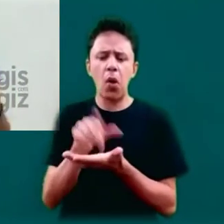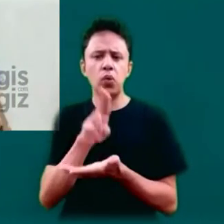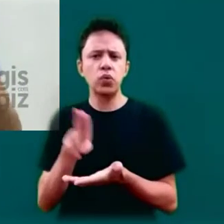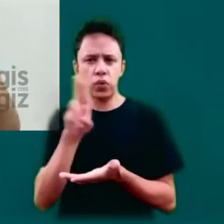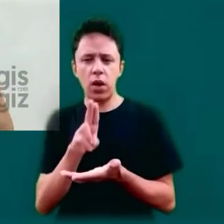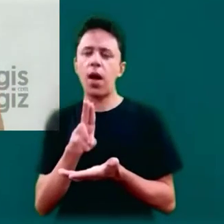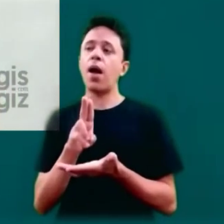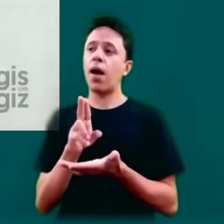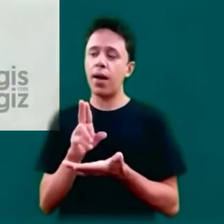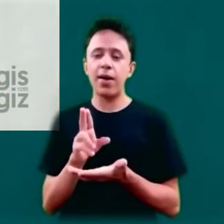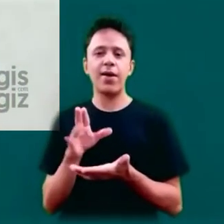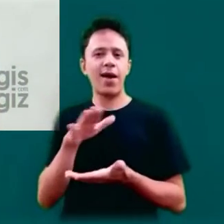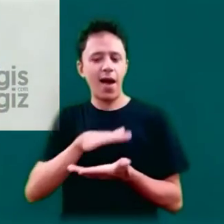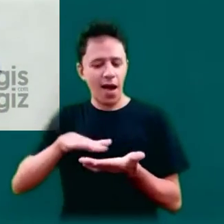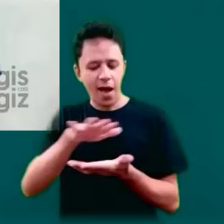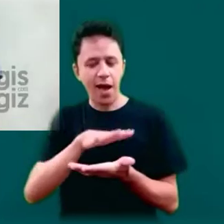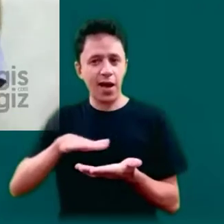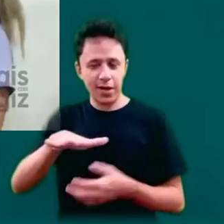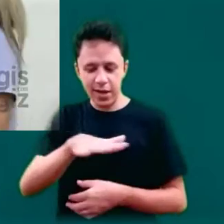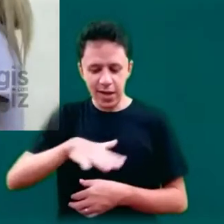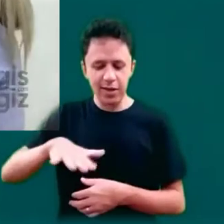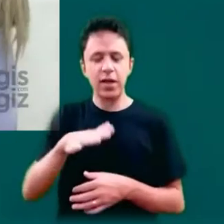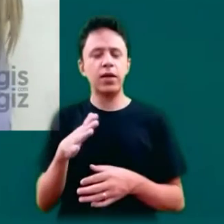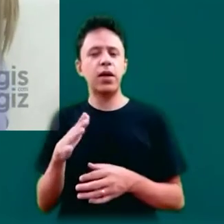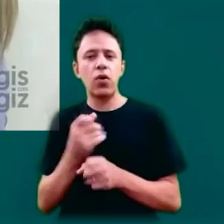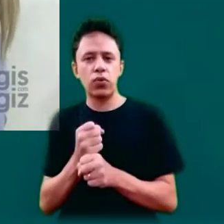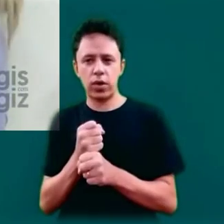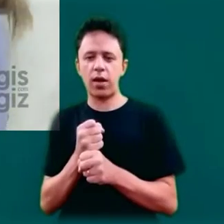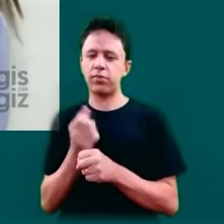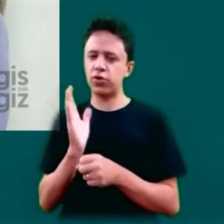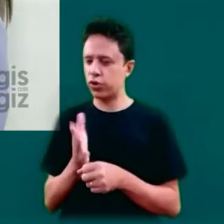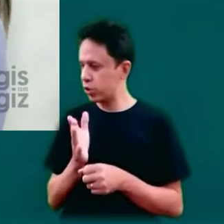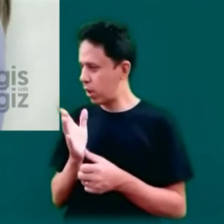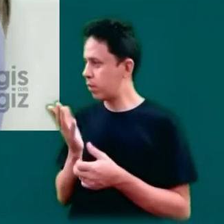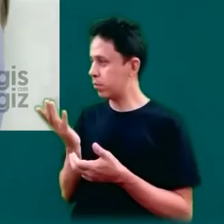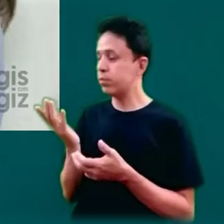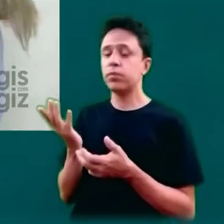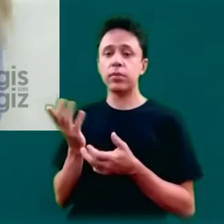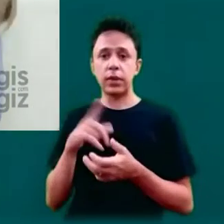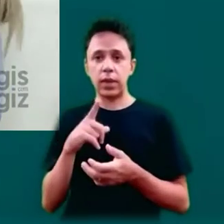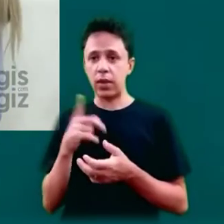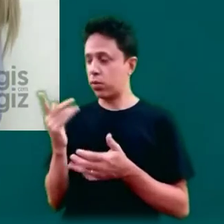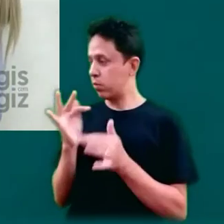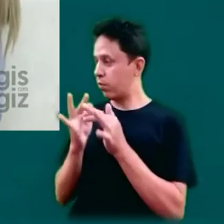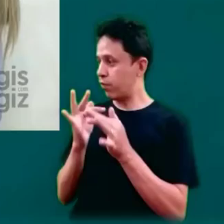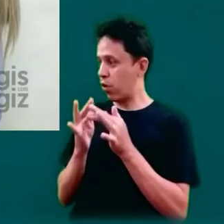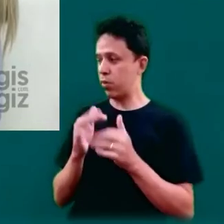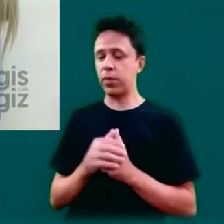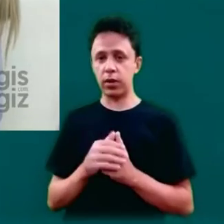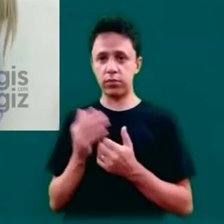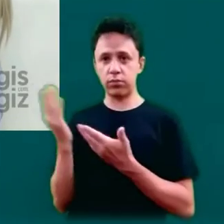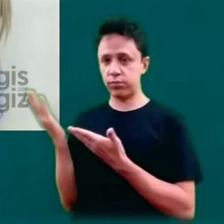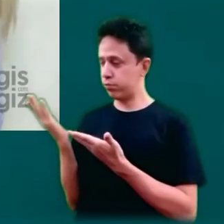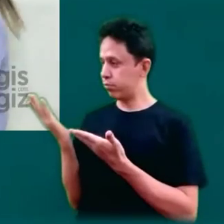quantidade de papel, eu calcular a área, né? E aí, para calcular a área, como você já deve ter marcado aí, eu vou fazer a diagonal maior